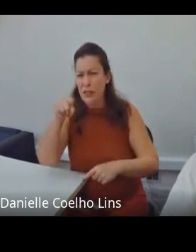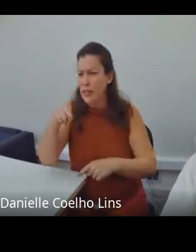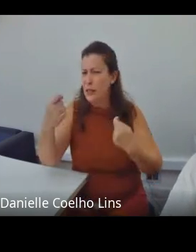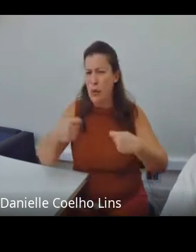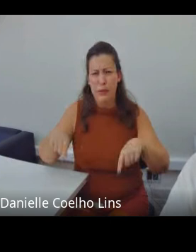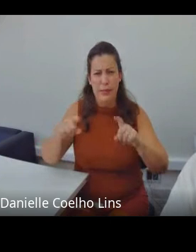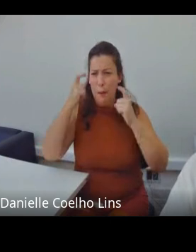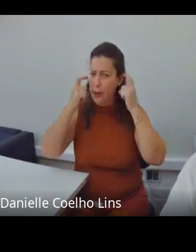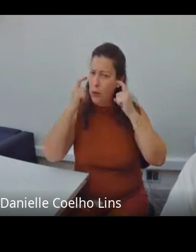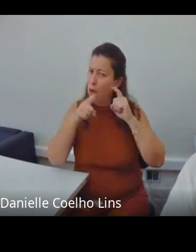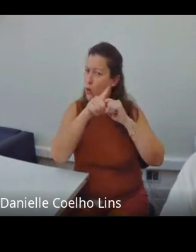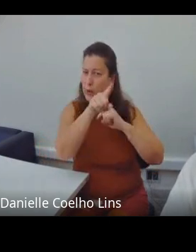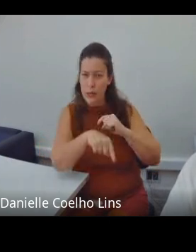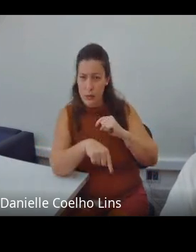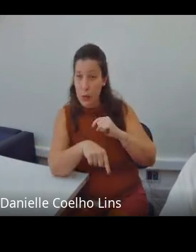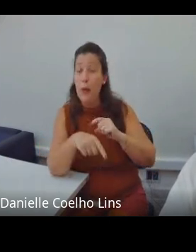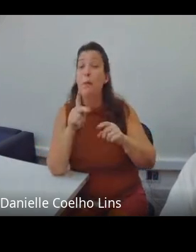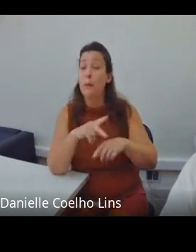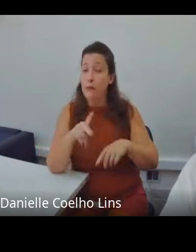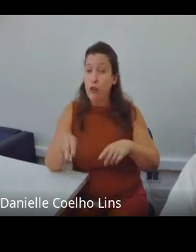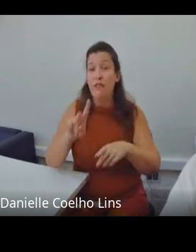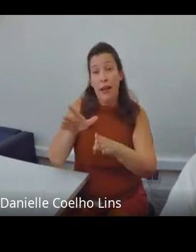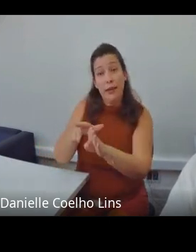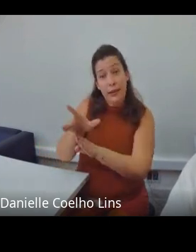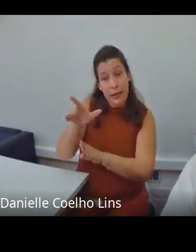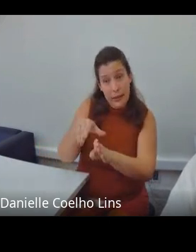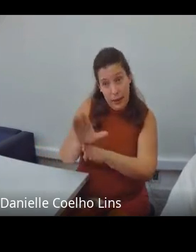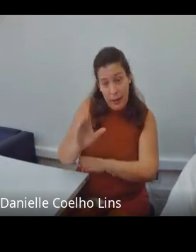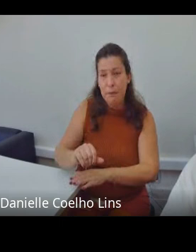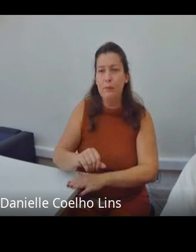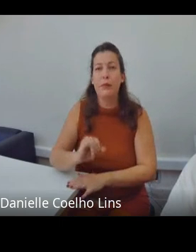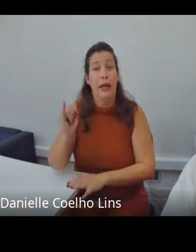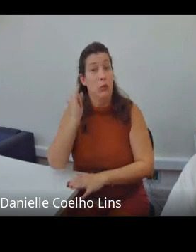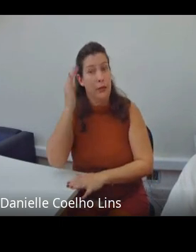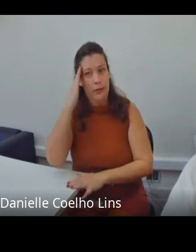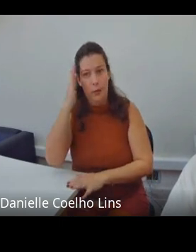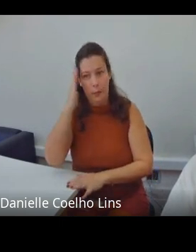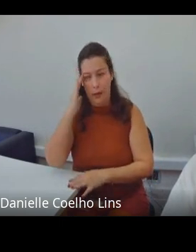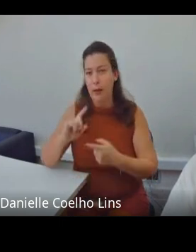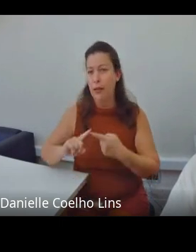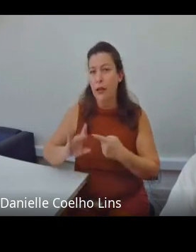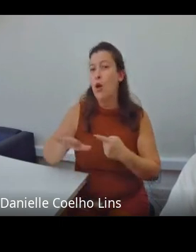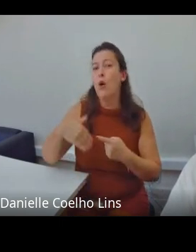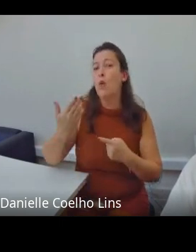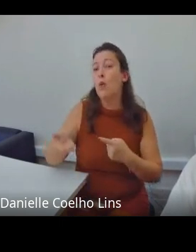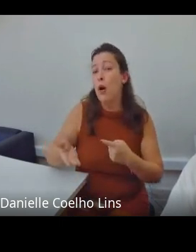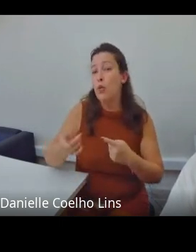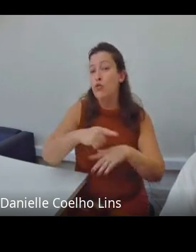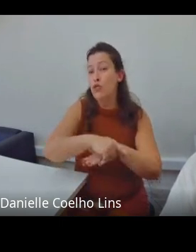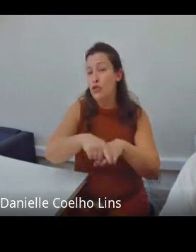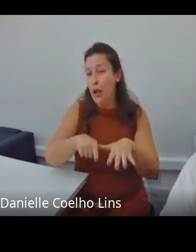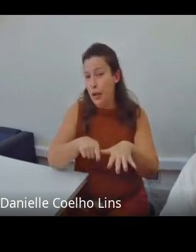ou a professora vai guiar, tá bom? O que é importante? Saber qual é o gênero, né? Para